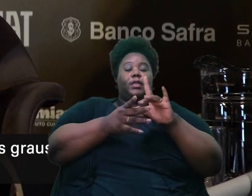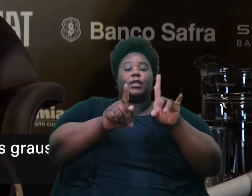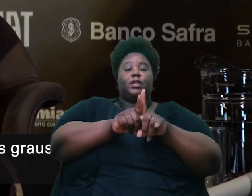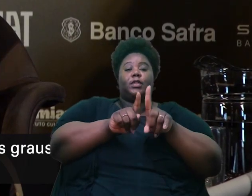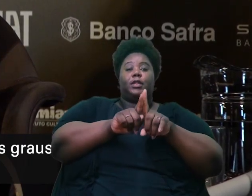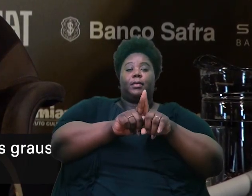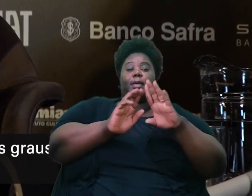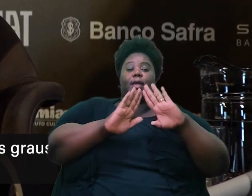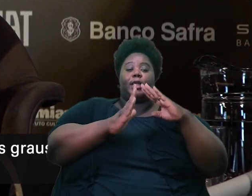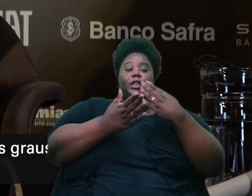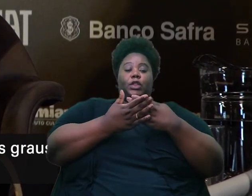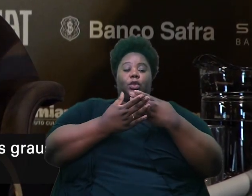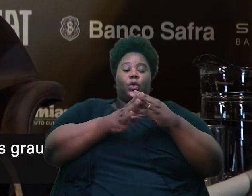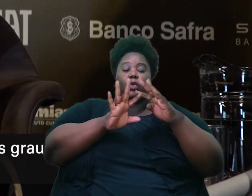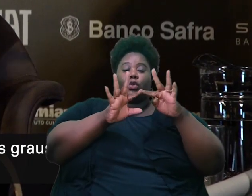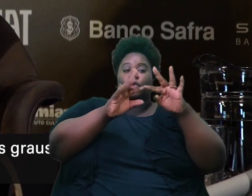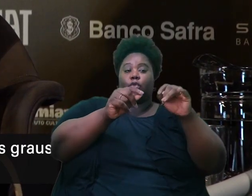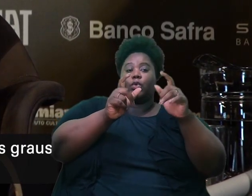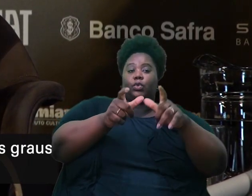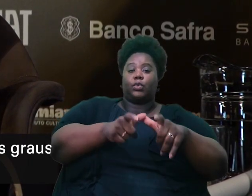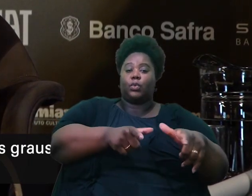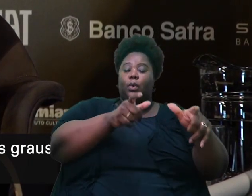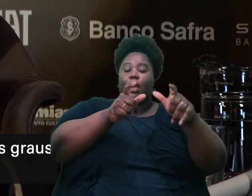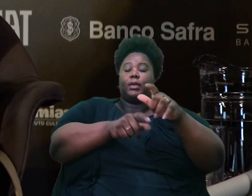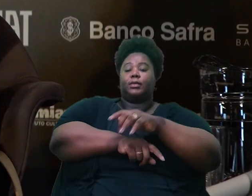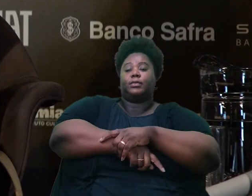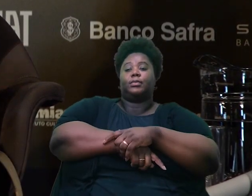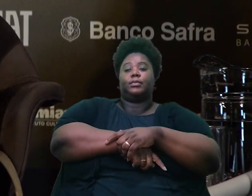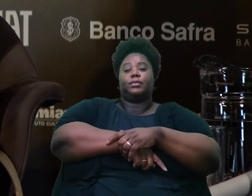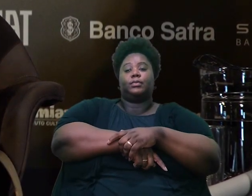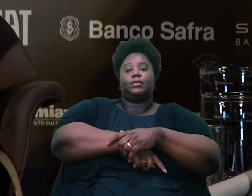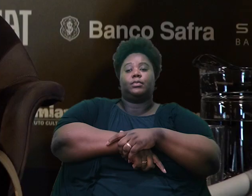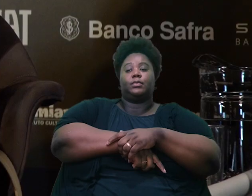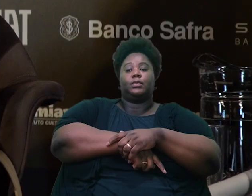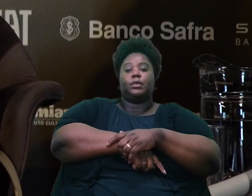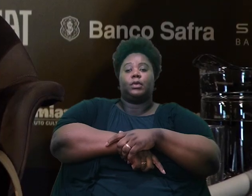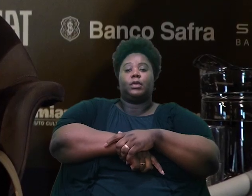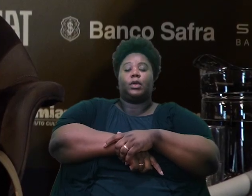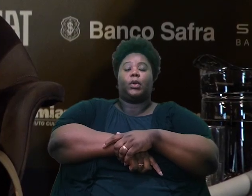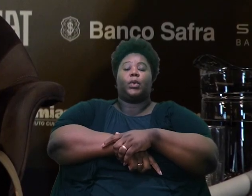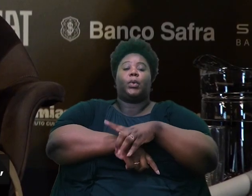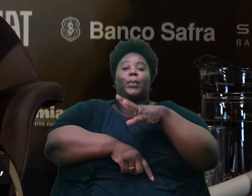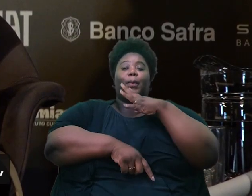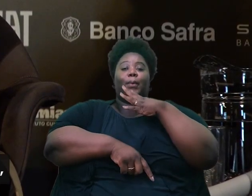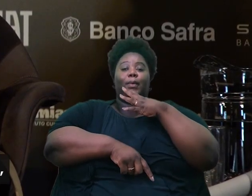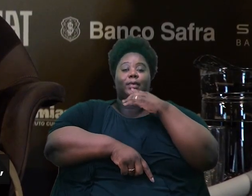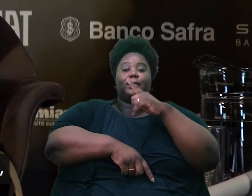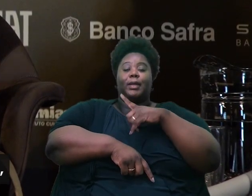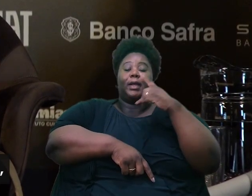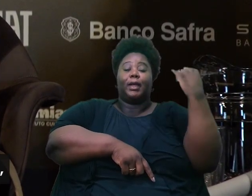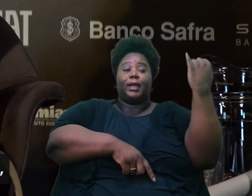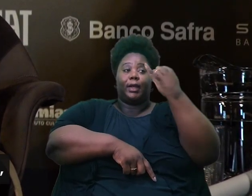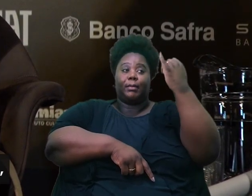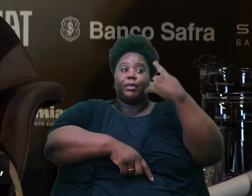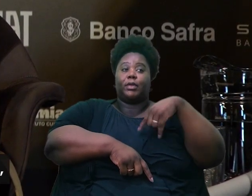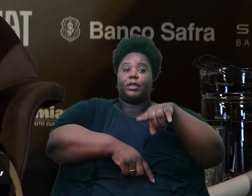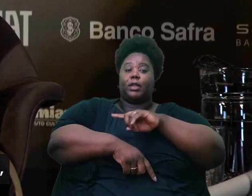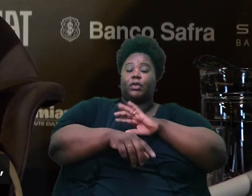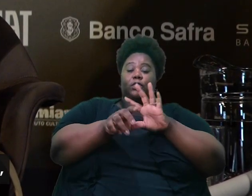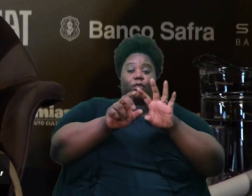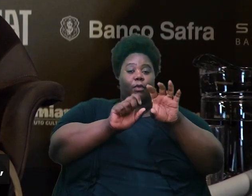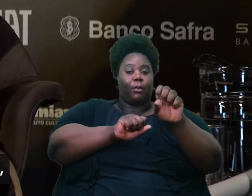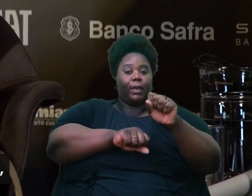escolas de todos os graus, de todos os lugares. Porque conhecimento é importante na nossa